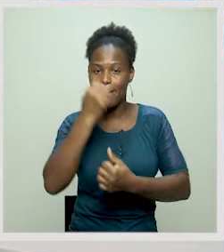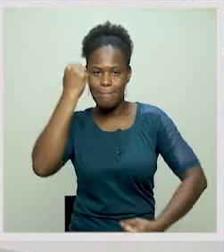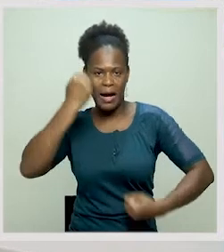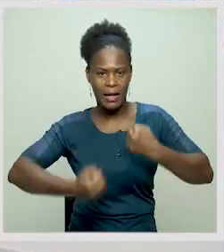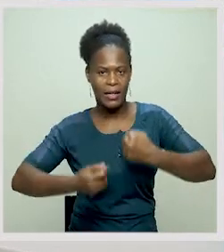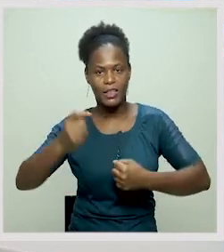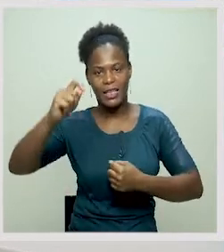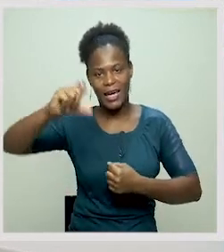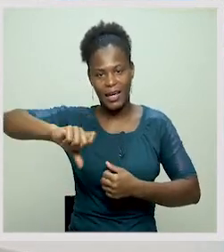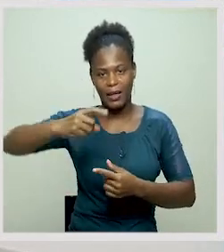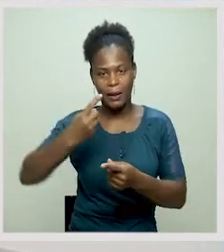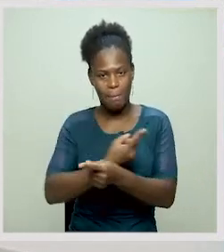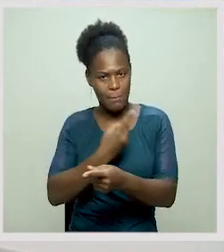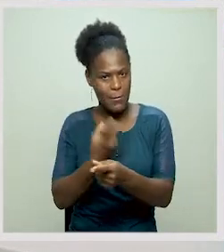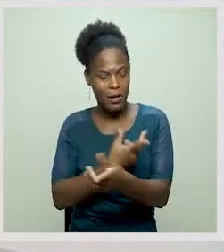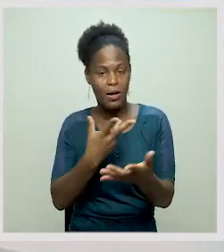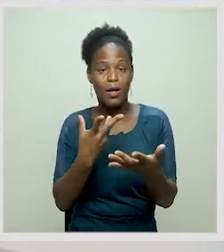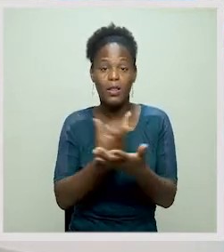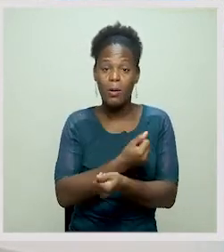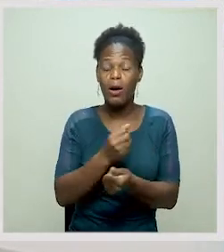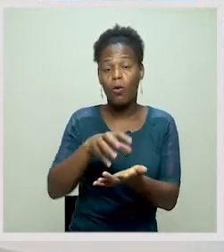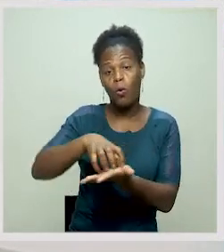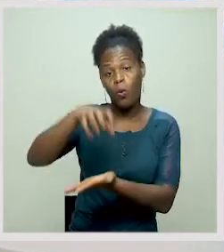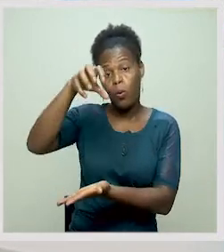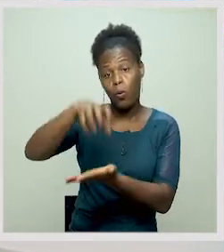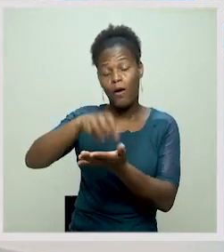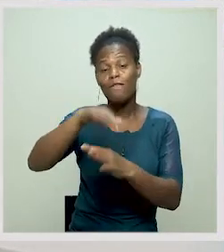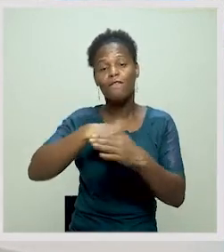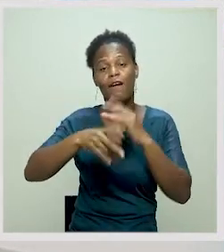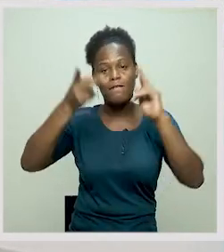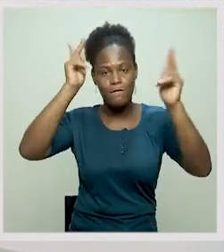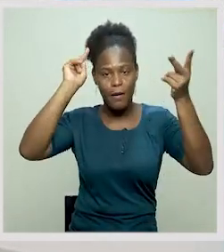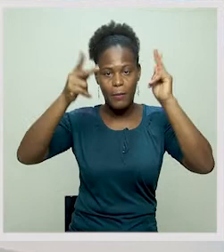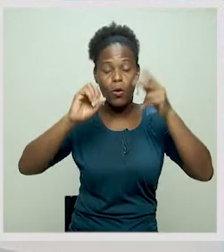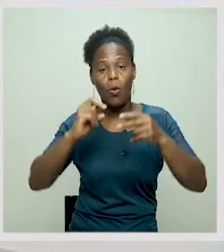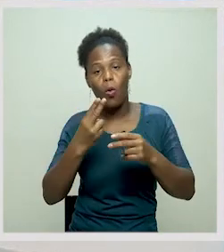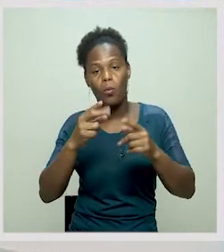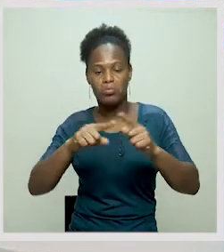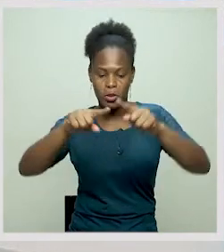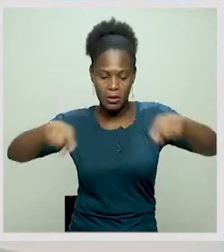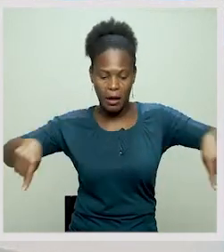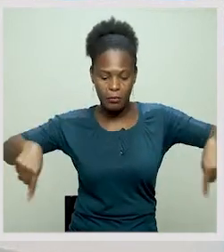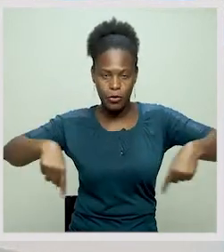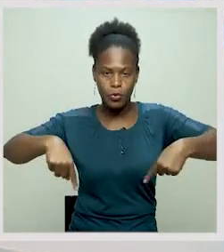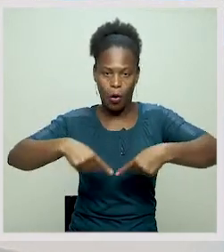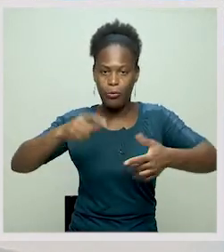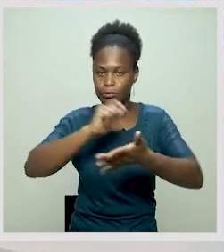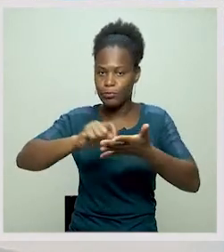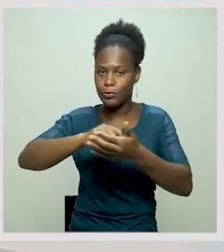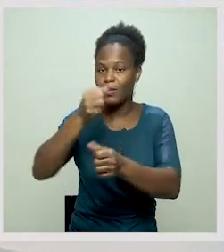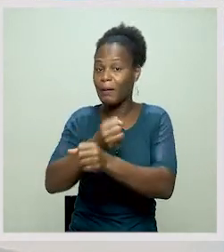de equipamentos, de edifícios para a instalação da fábrica ou do escritório.